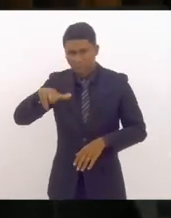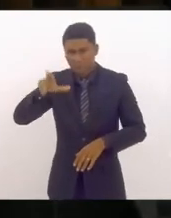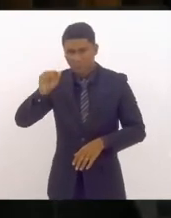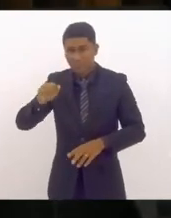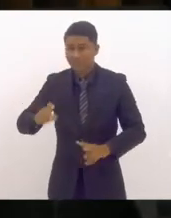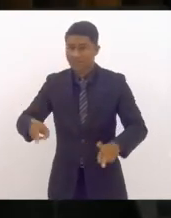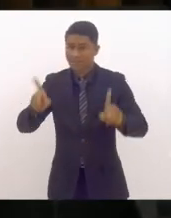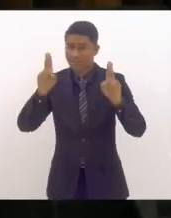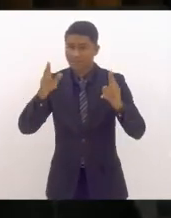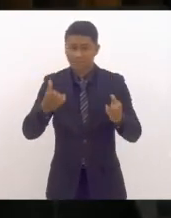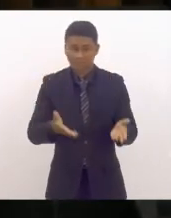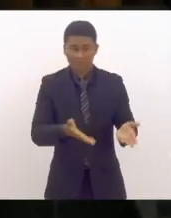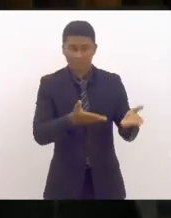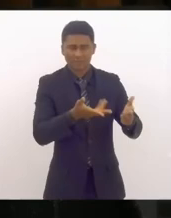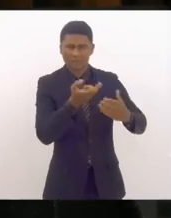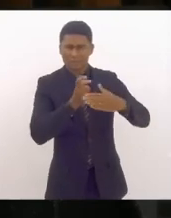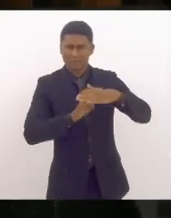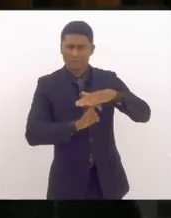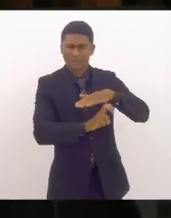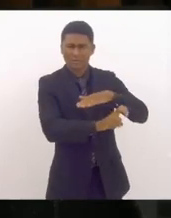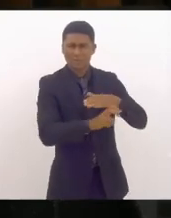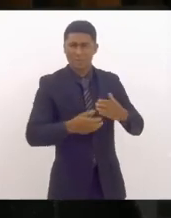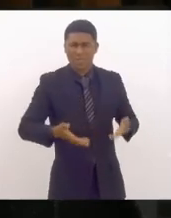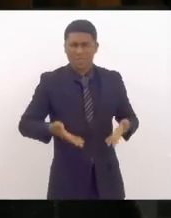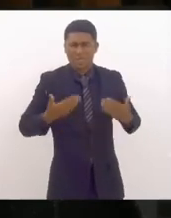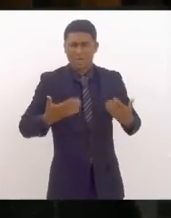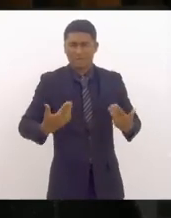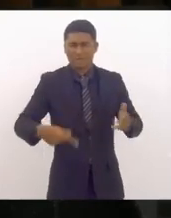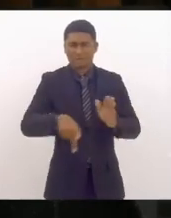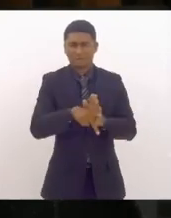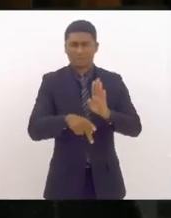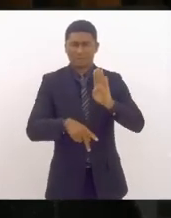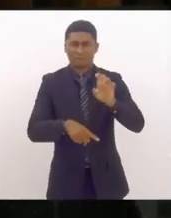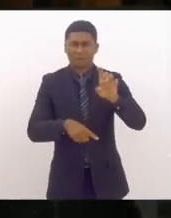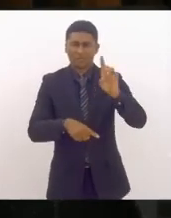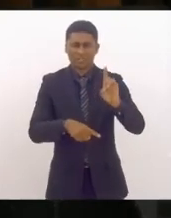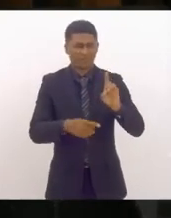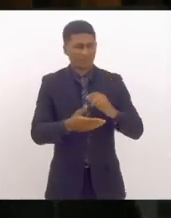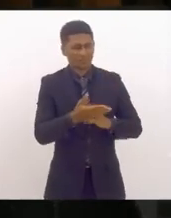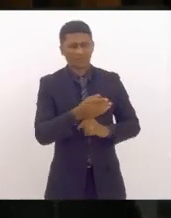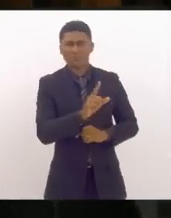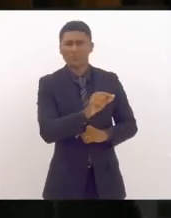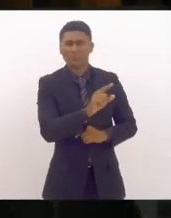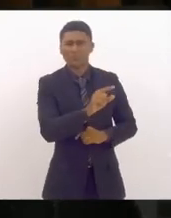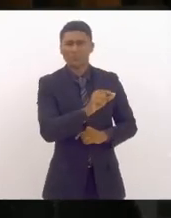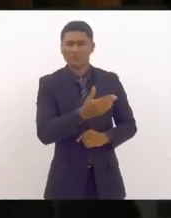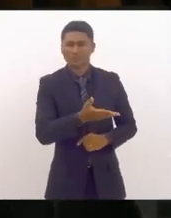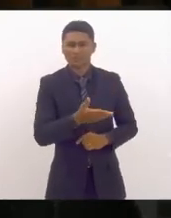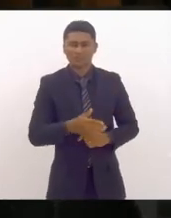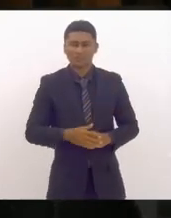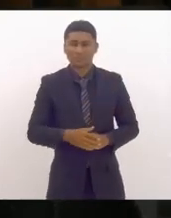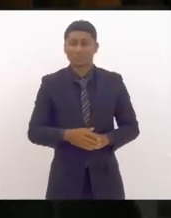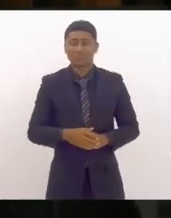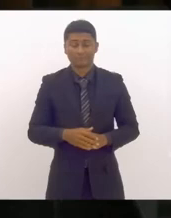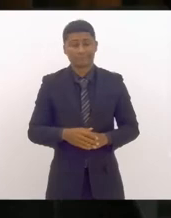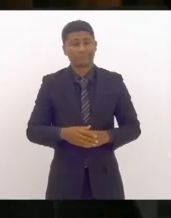Porque o que é esse metrô leve da Baixada? Quando concretamente